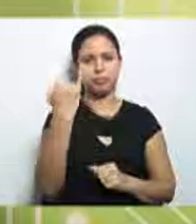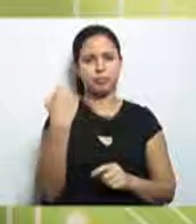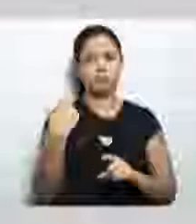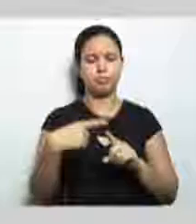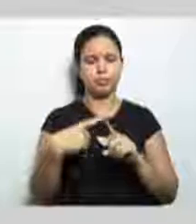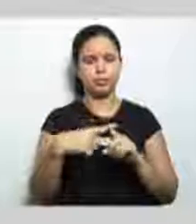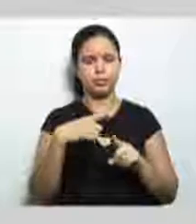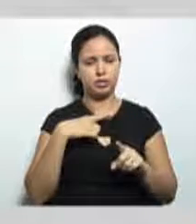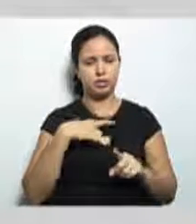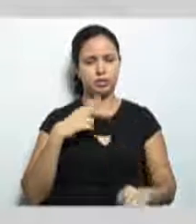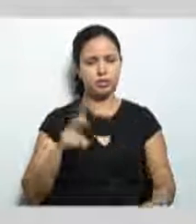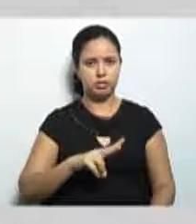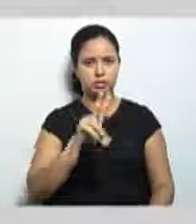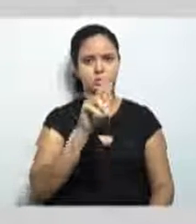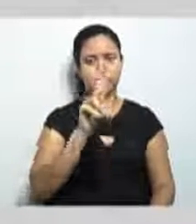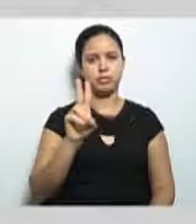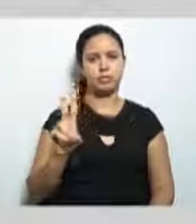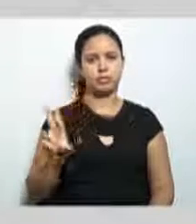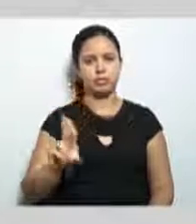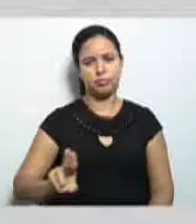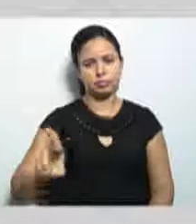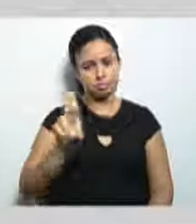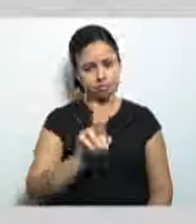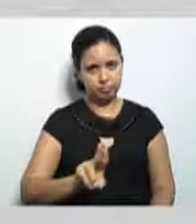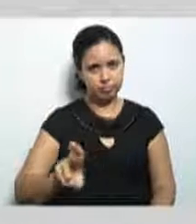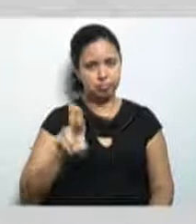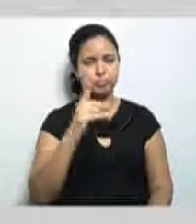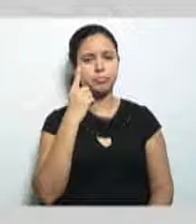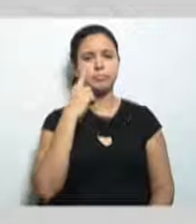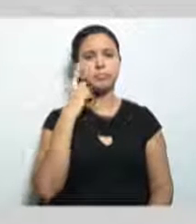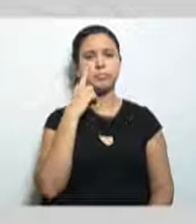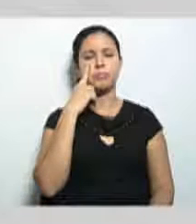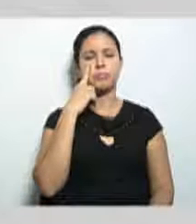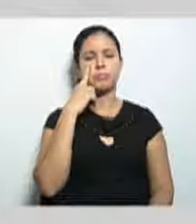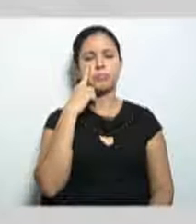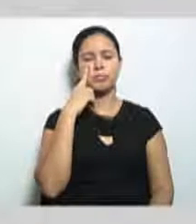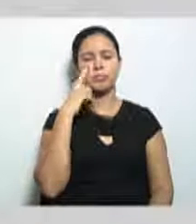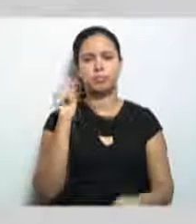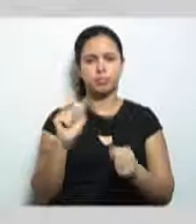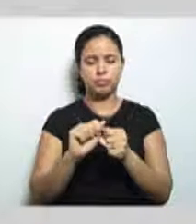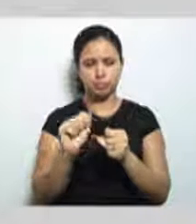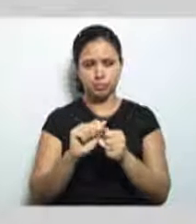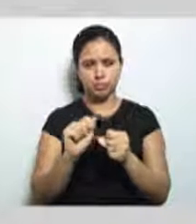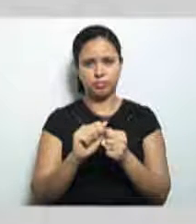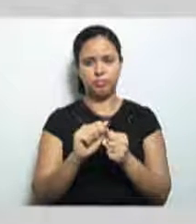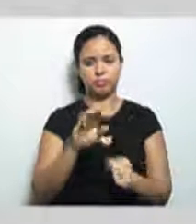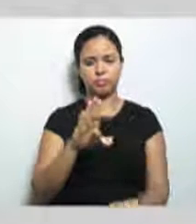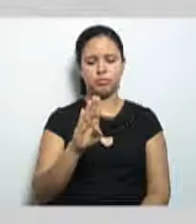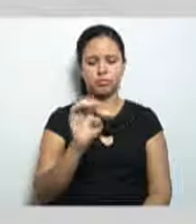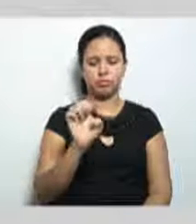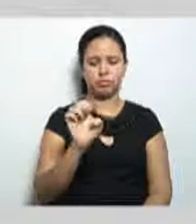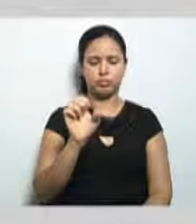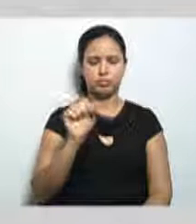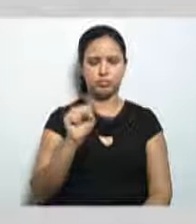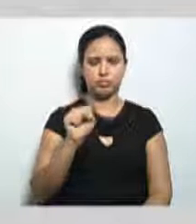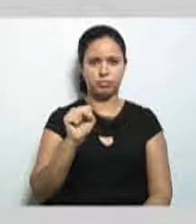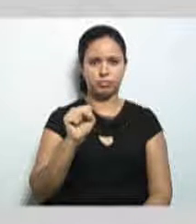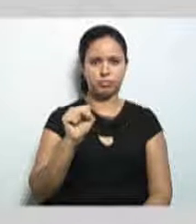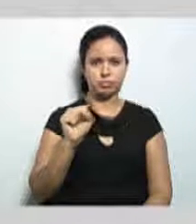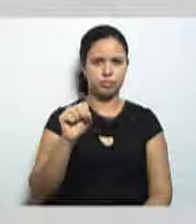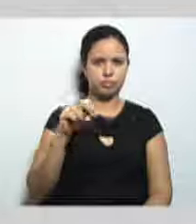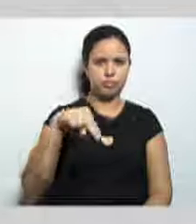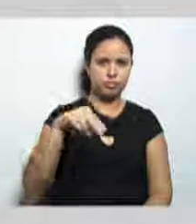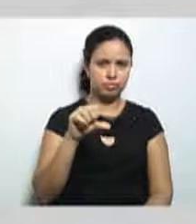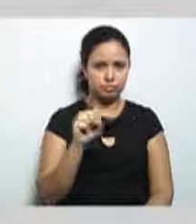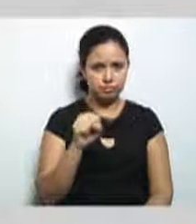valor de uso. Aqui a gente vai para um exemplo para a gente entender melhor. Quando produzimos mais bens do que necessitamos, trocamos